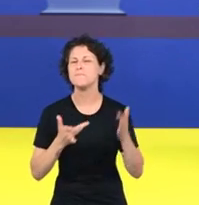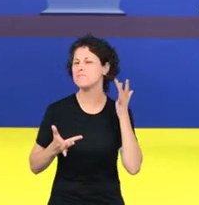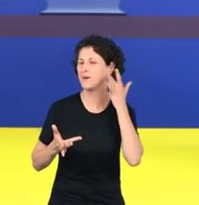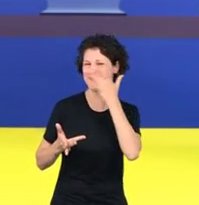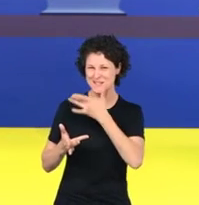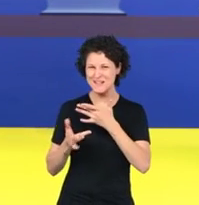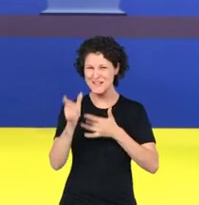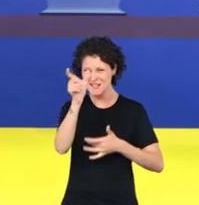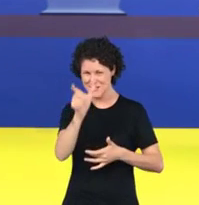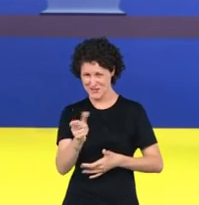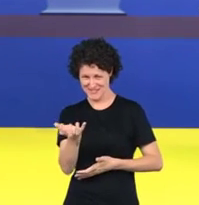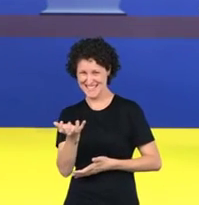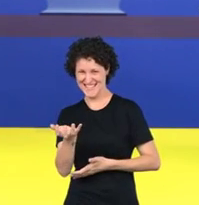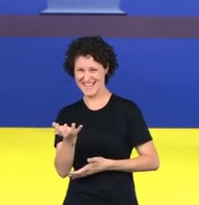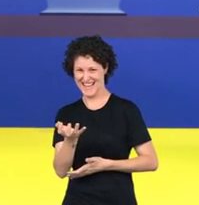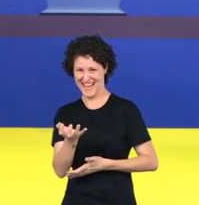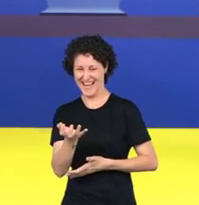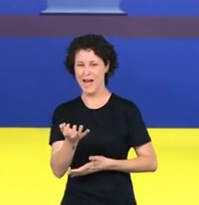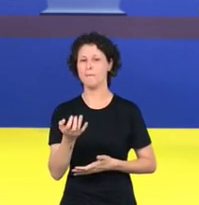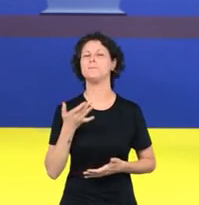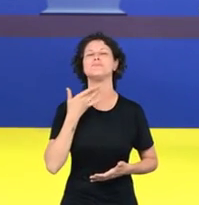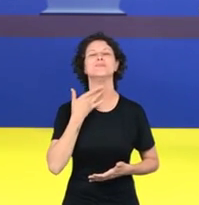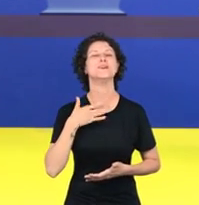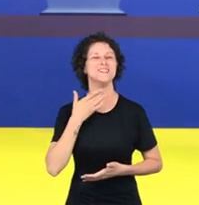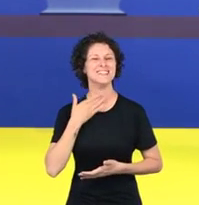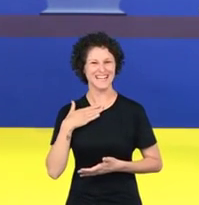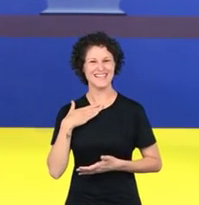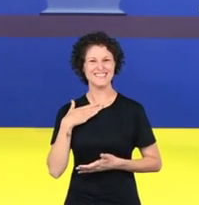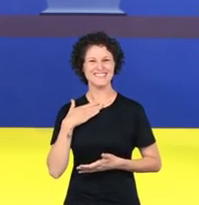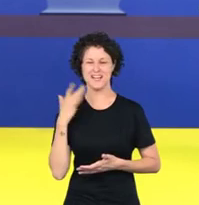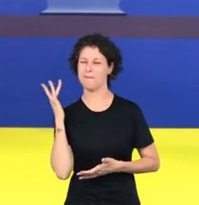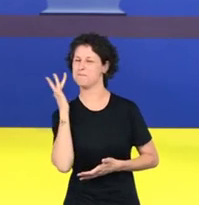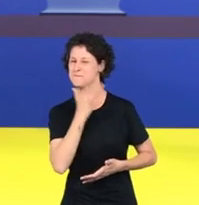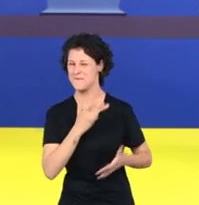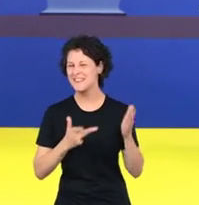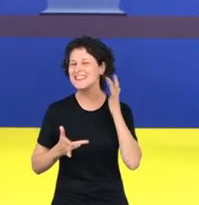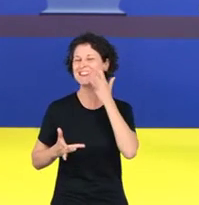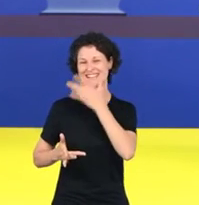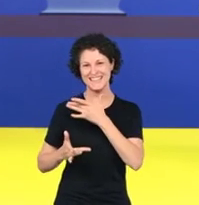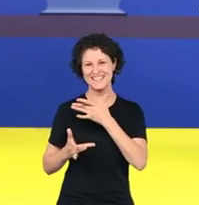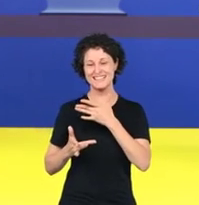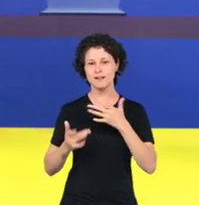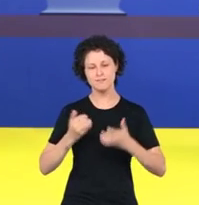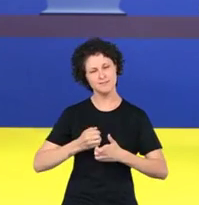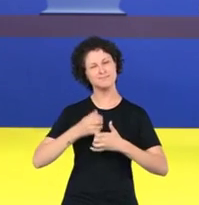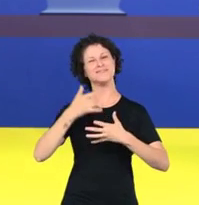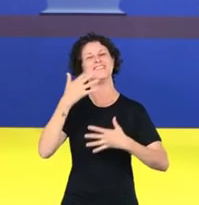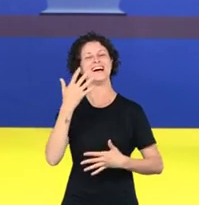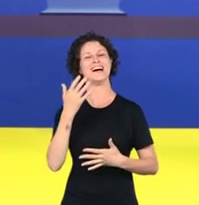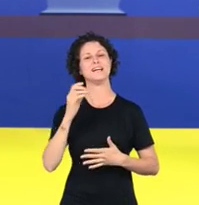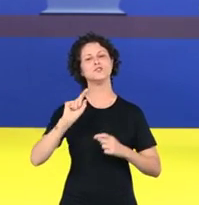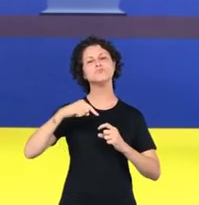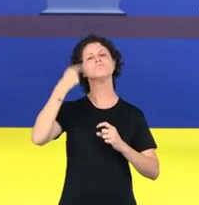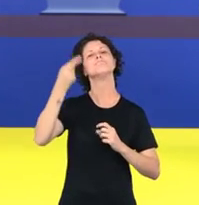você tenha gostado de fazer essa aventura aqui no nosso laboratório cozinha. Fique atento a esse desafio, pois a